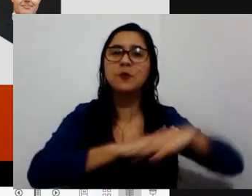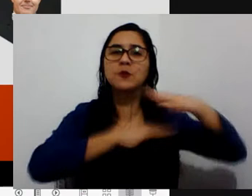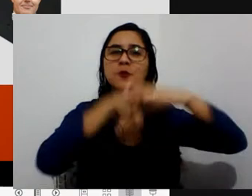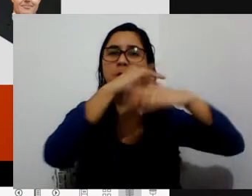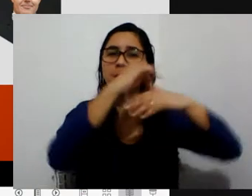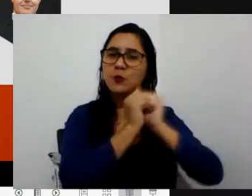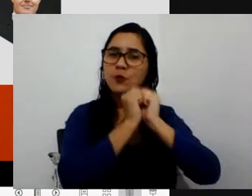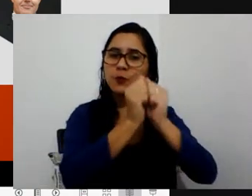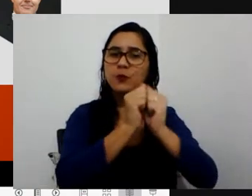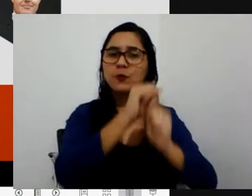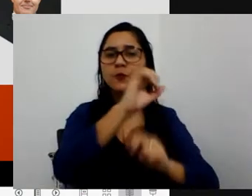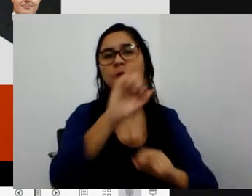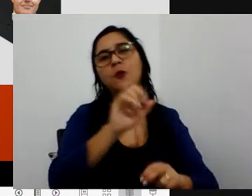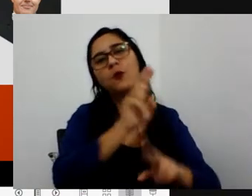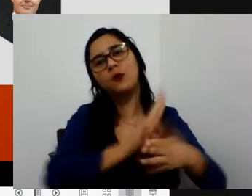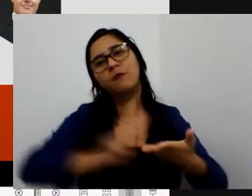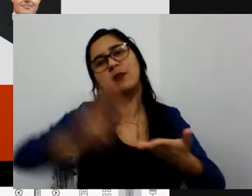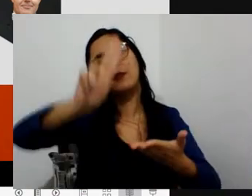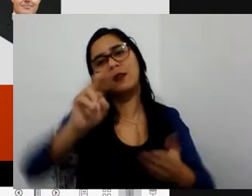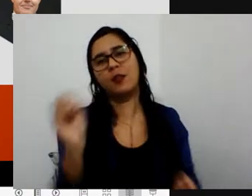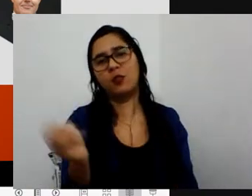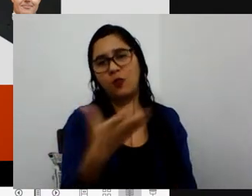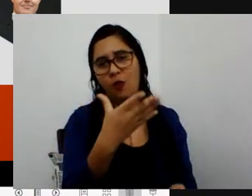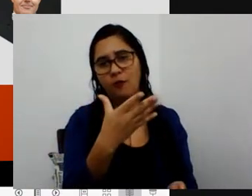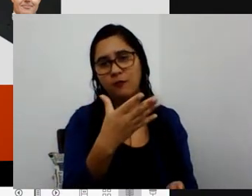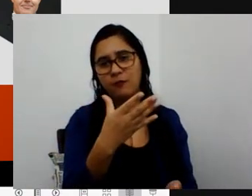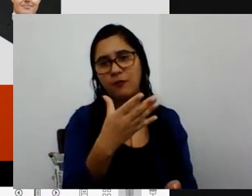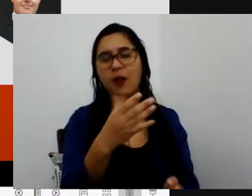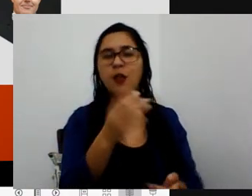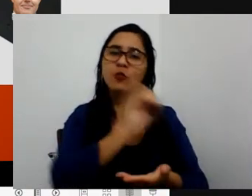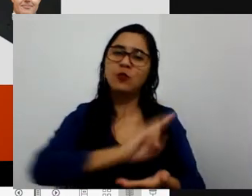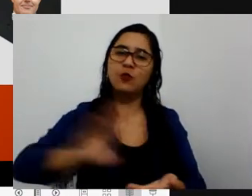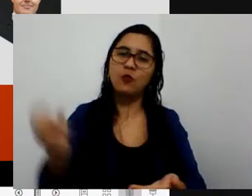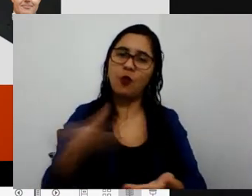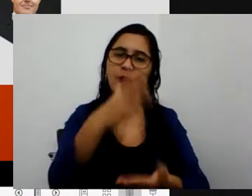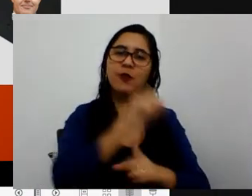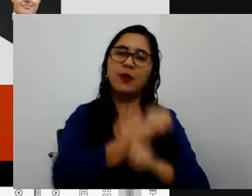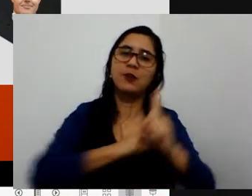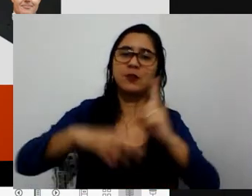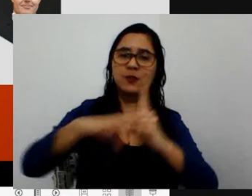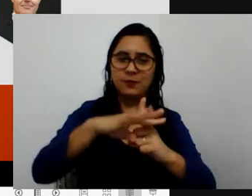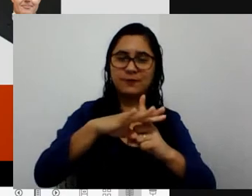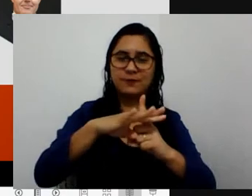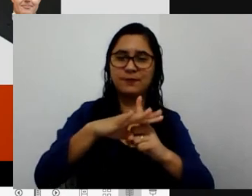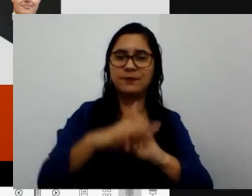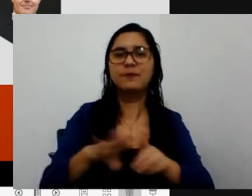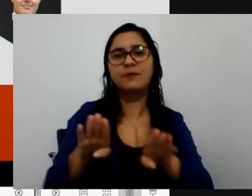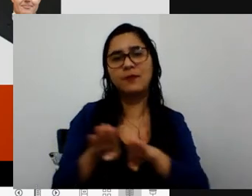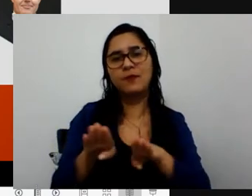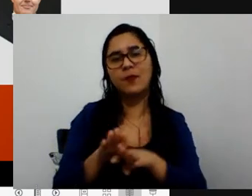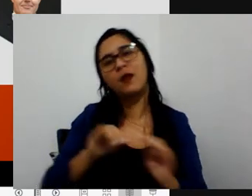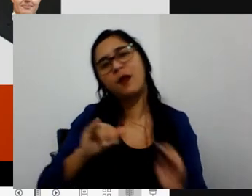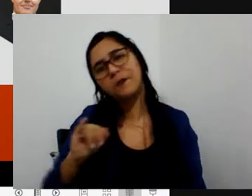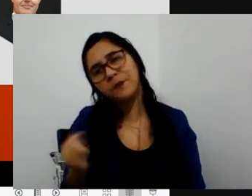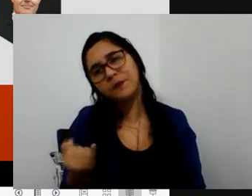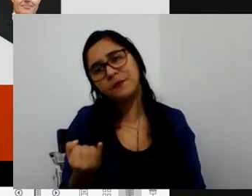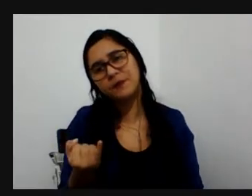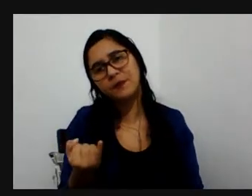nova universidade, uma nova sociedade. E aproveito também para